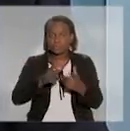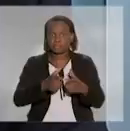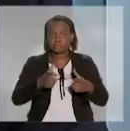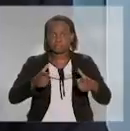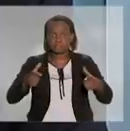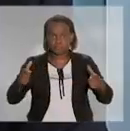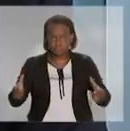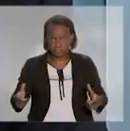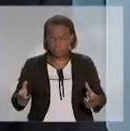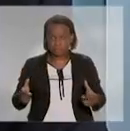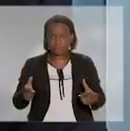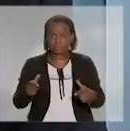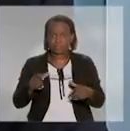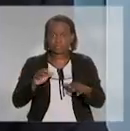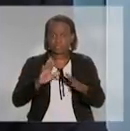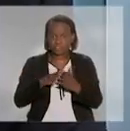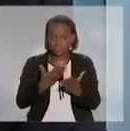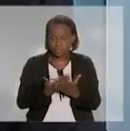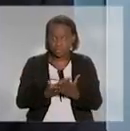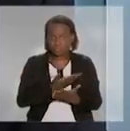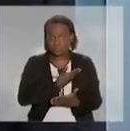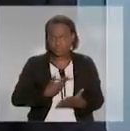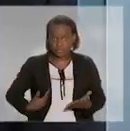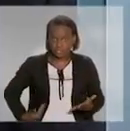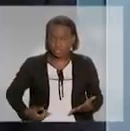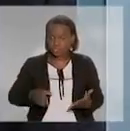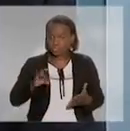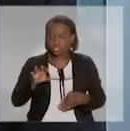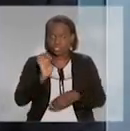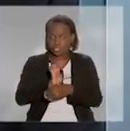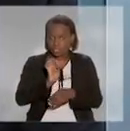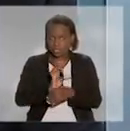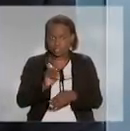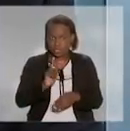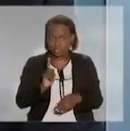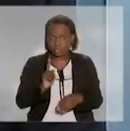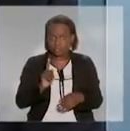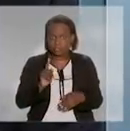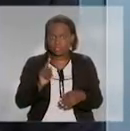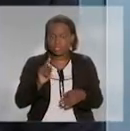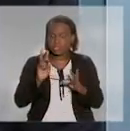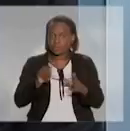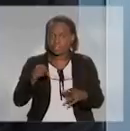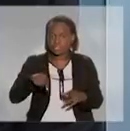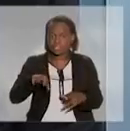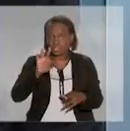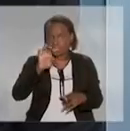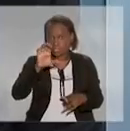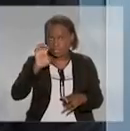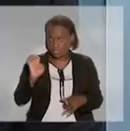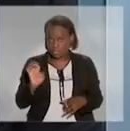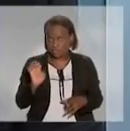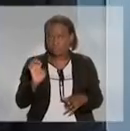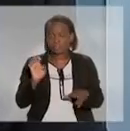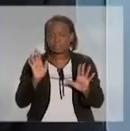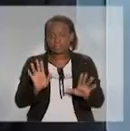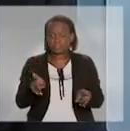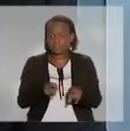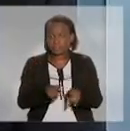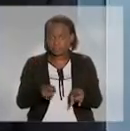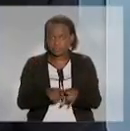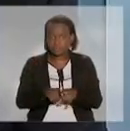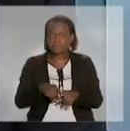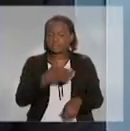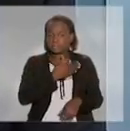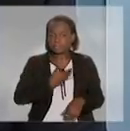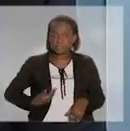movimento crescente de escolas de governo, não só no nível estadual, como é o caso do Tribunal de Contas do Estado,